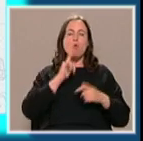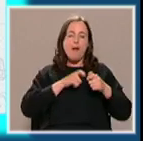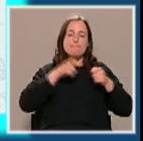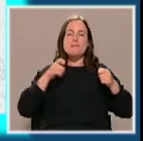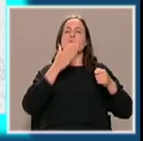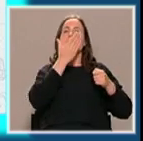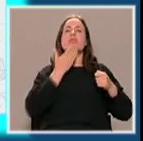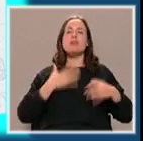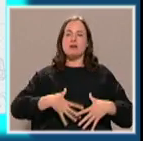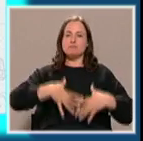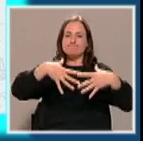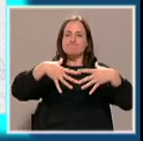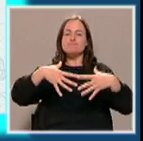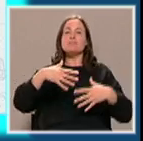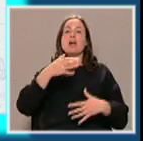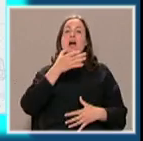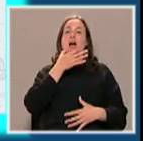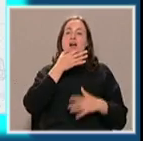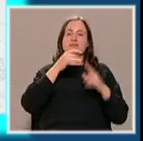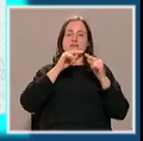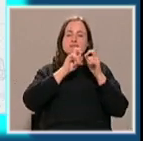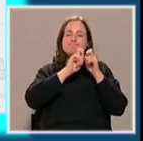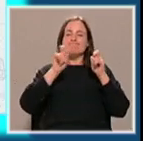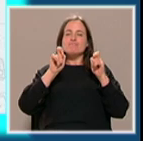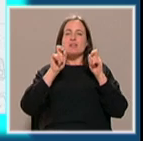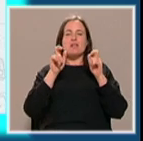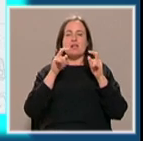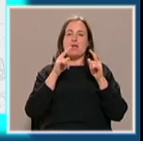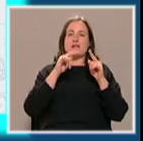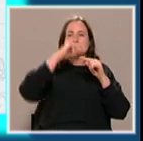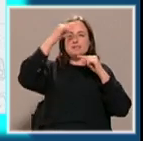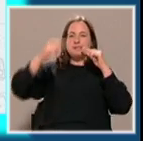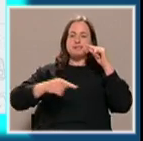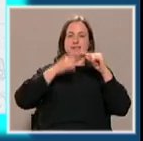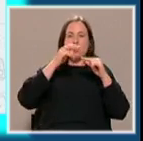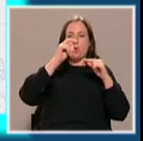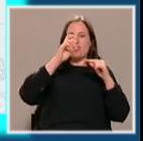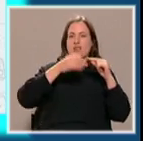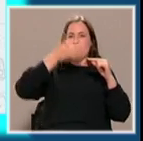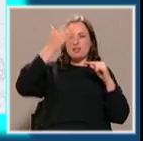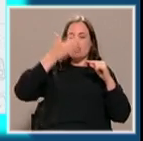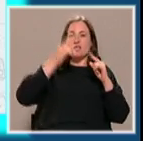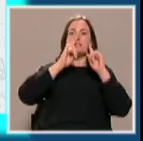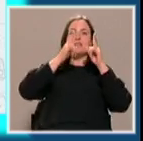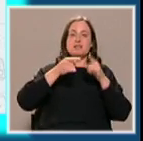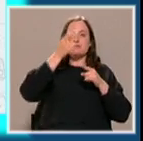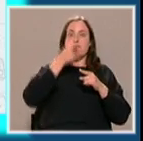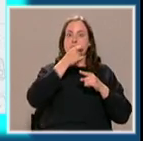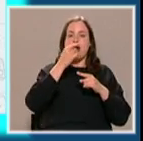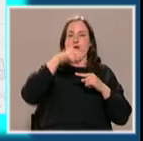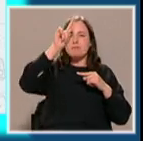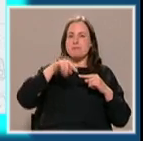com um ciclo menstrual de 30 dias com início a 1 de maio. De acordo com a informação, sendo um